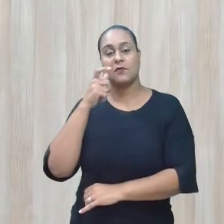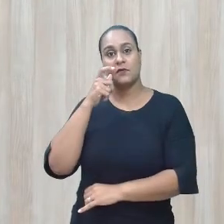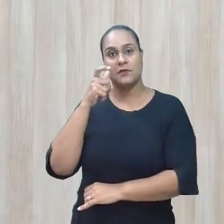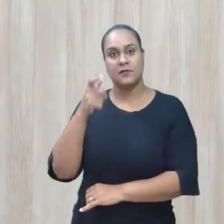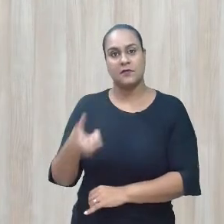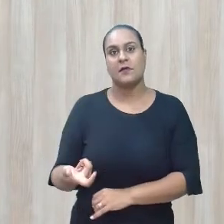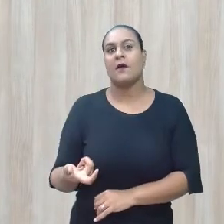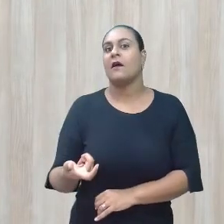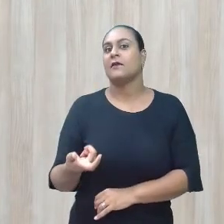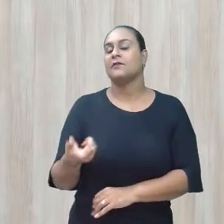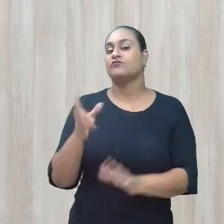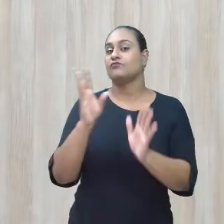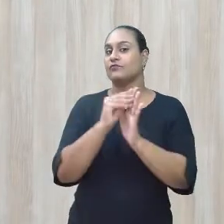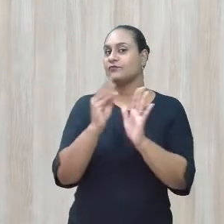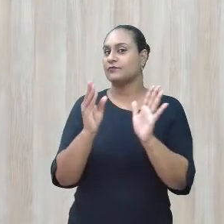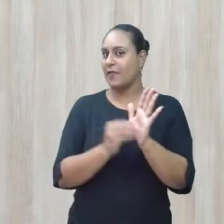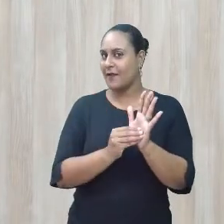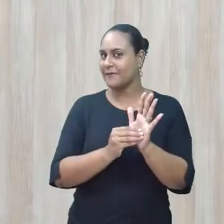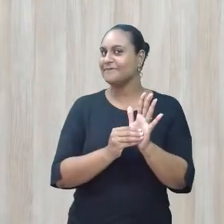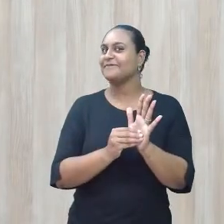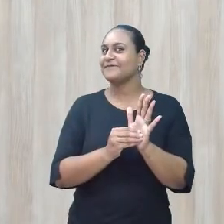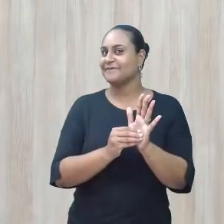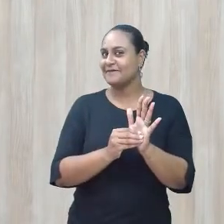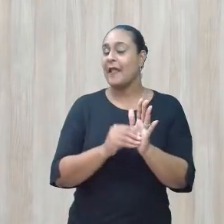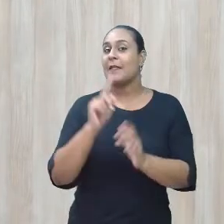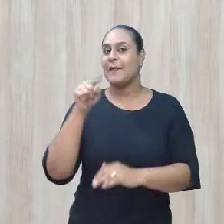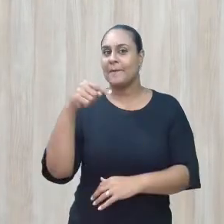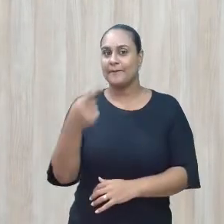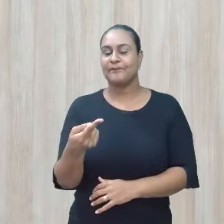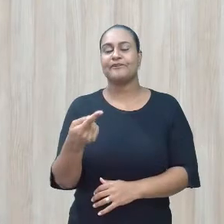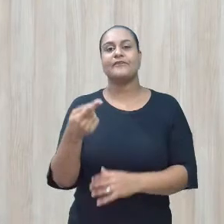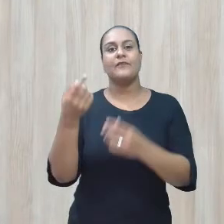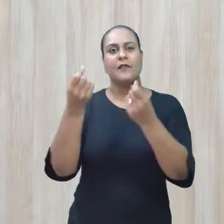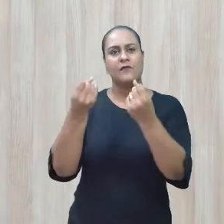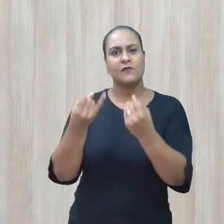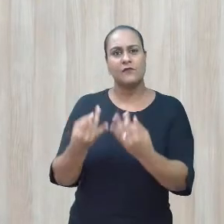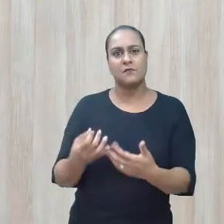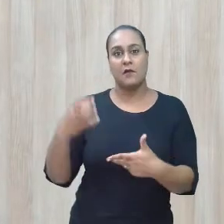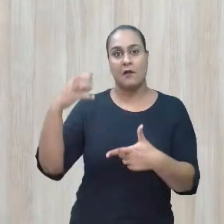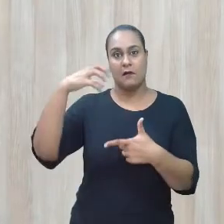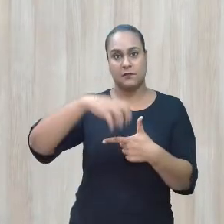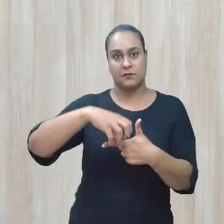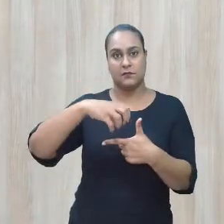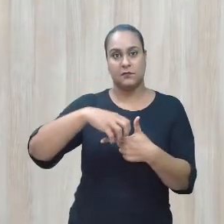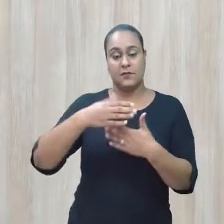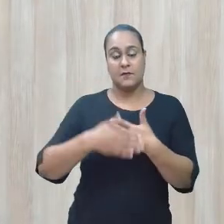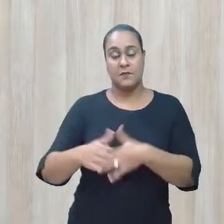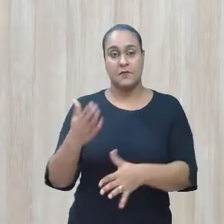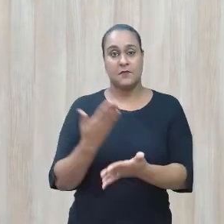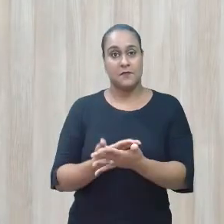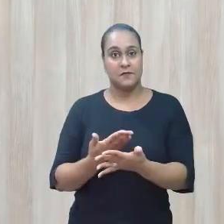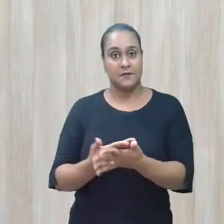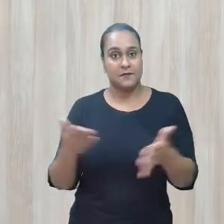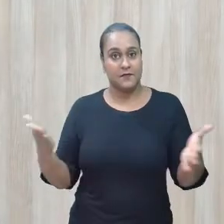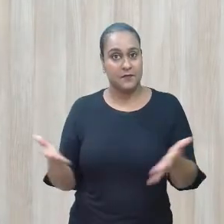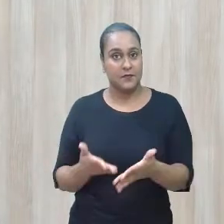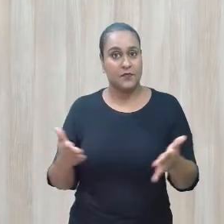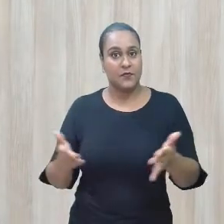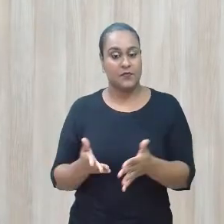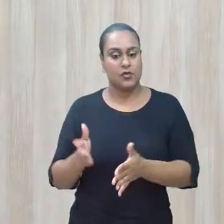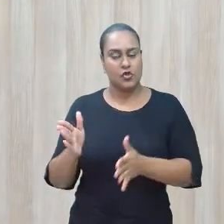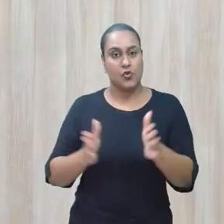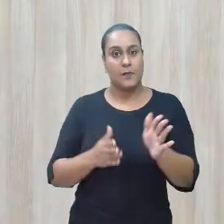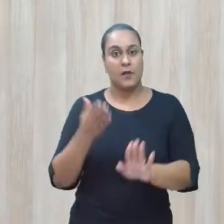nossa história. Isso aí vai chegar lá, eu vou falar sobre o segundo reinado nas próximas aulas. Mas hoje eu vou falar sobre um período